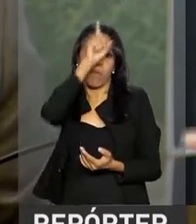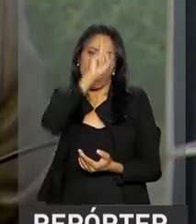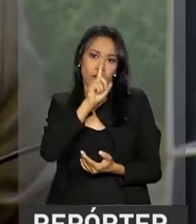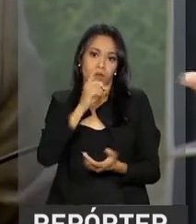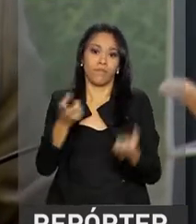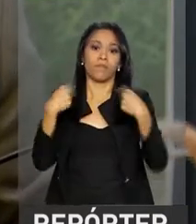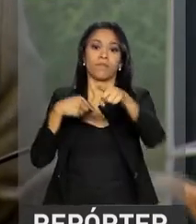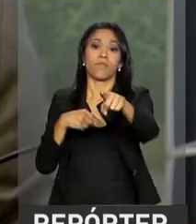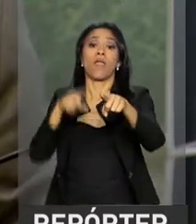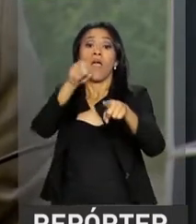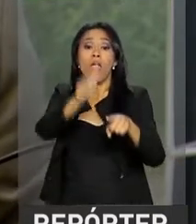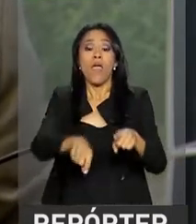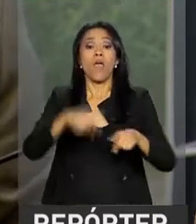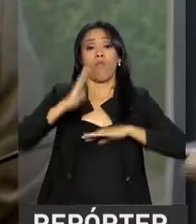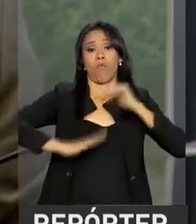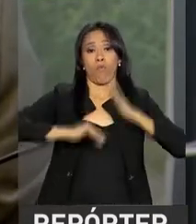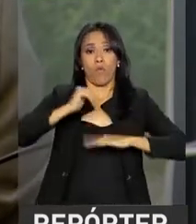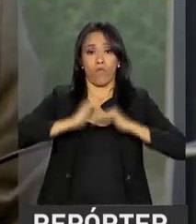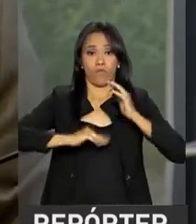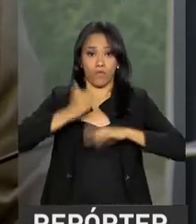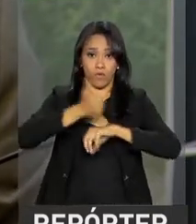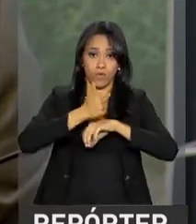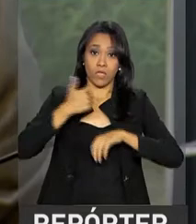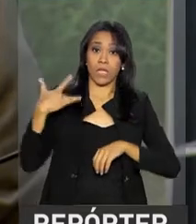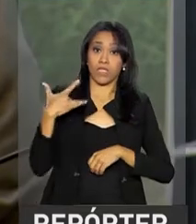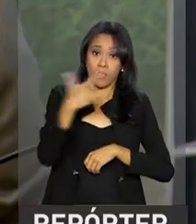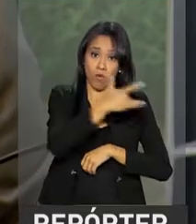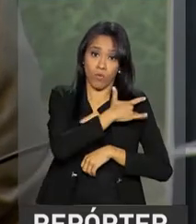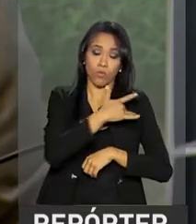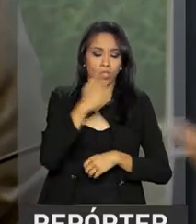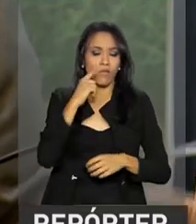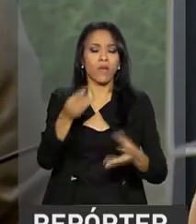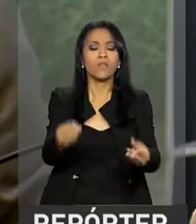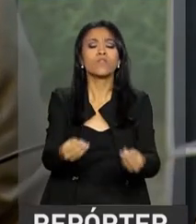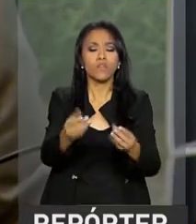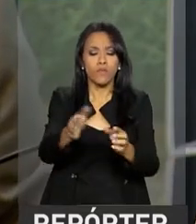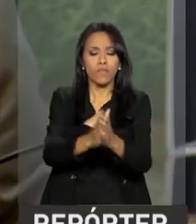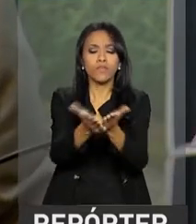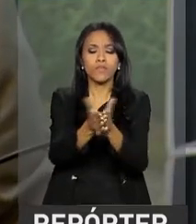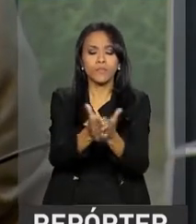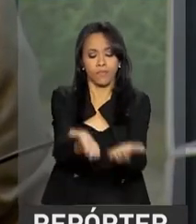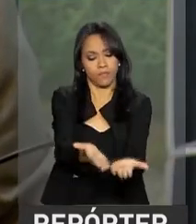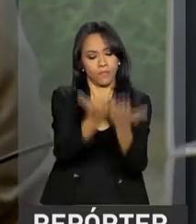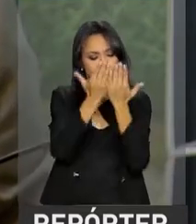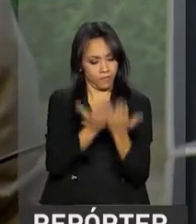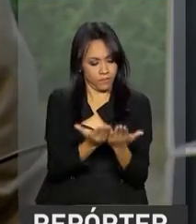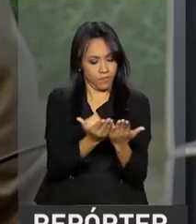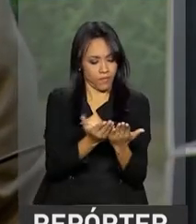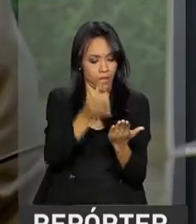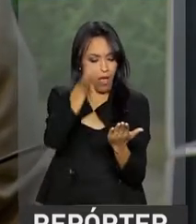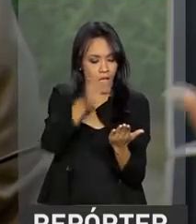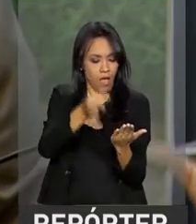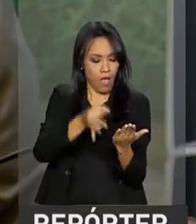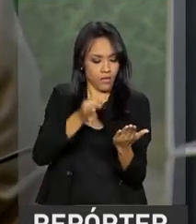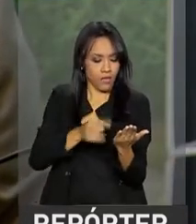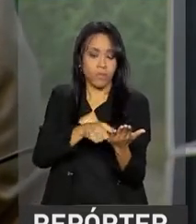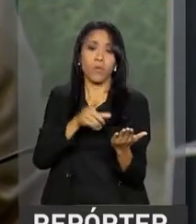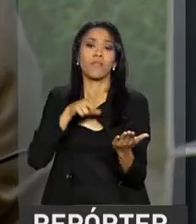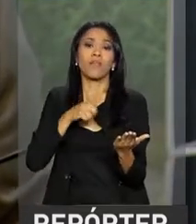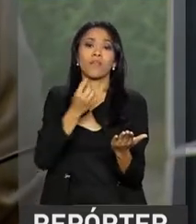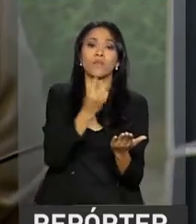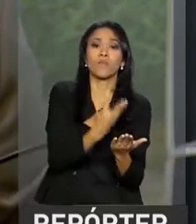o profissional de saúde que vai ter capacidade de avaliar se a caderneta de vacina está completa e que cada vacina tem duas três